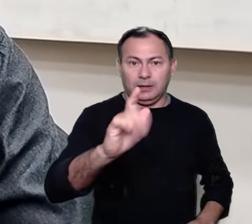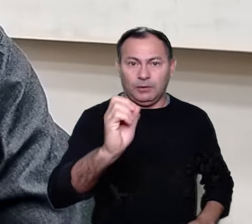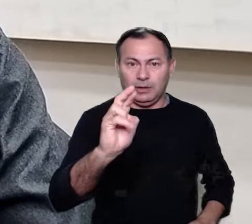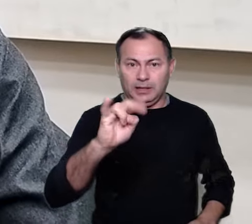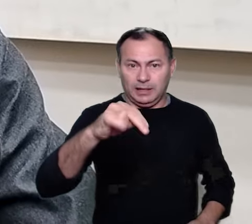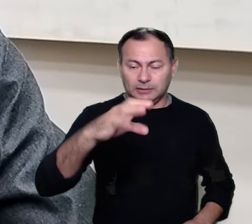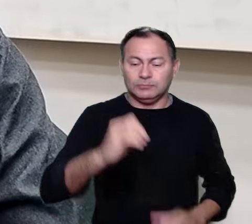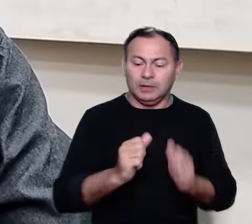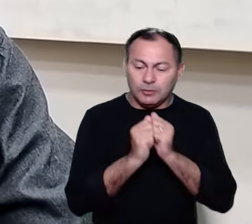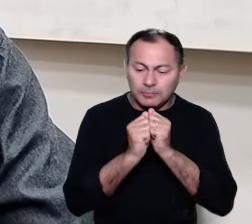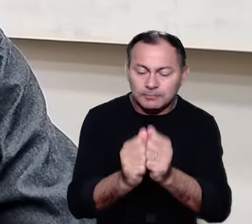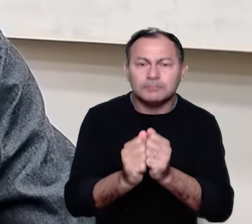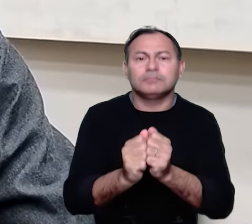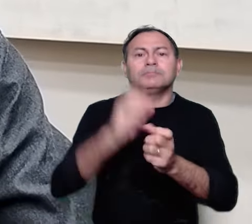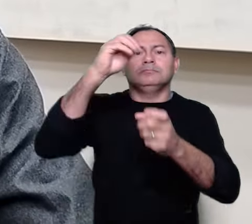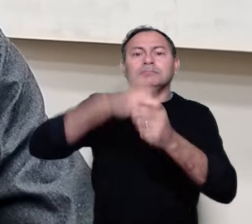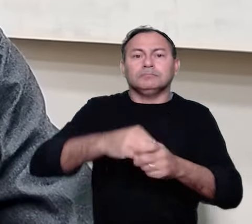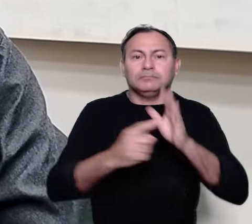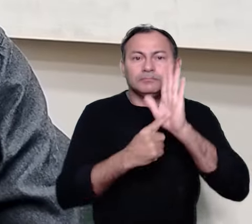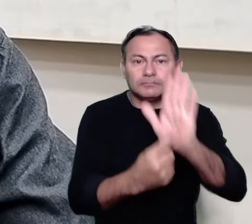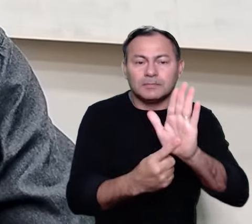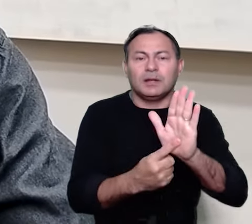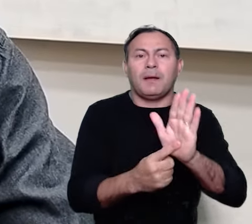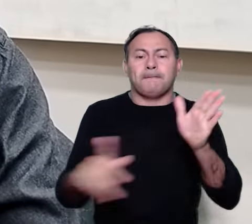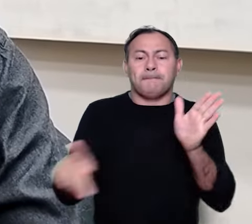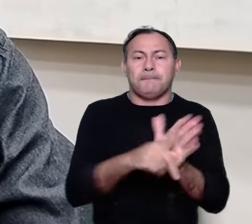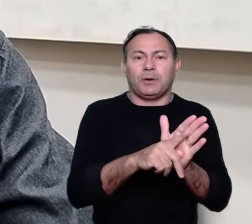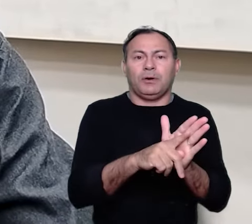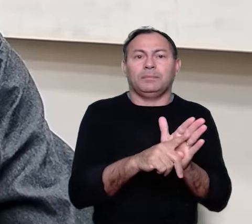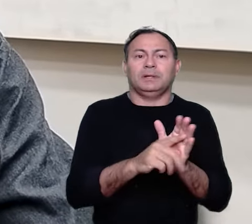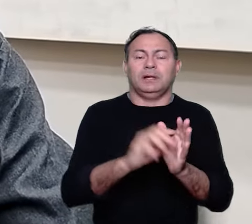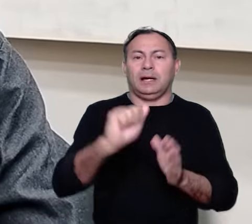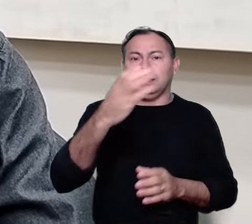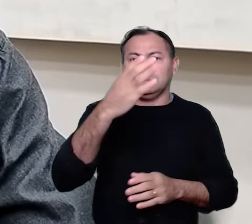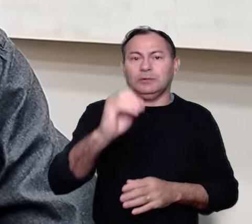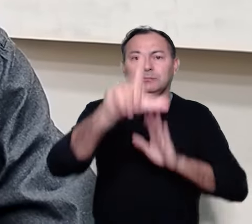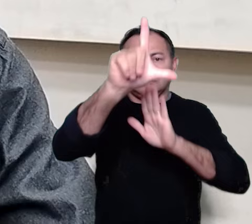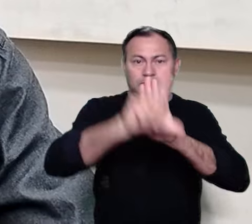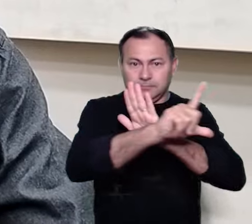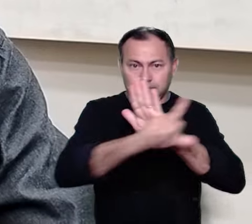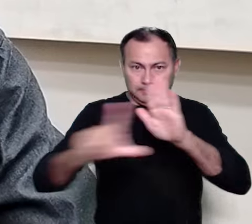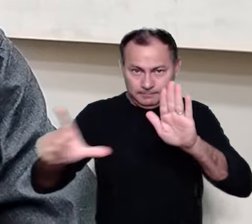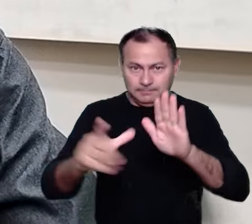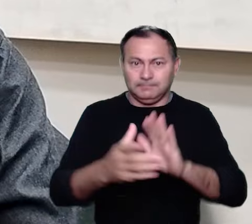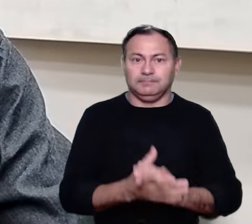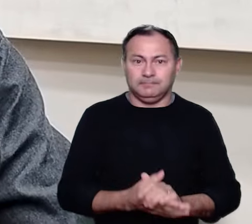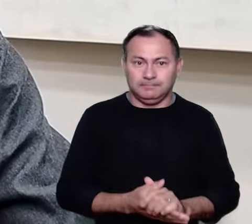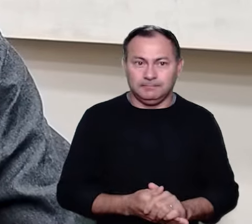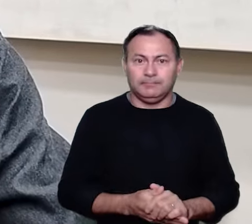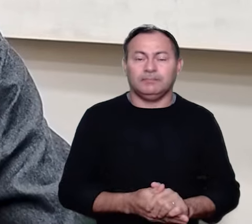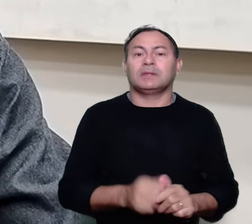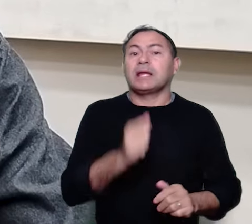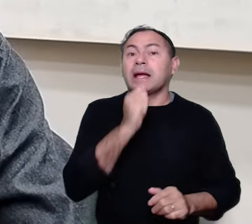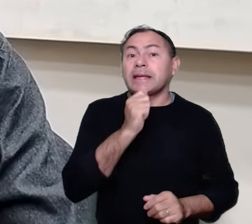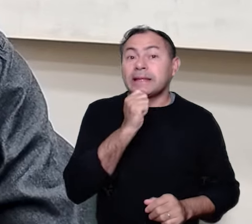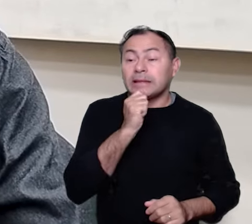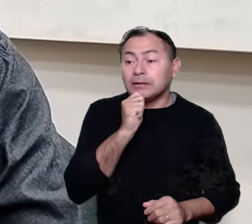canto gregoriano acompanha e põe em destaque a própria ação litúrgica.